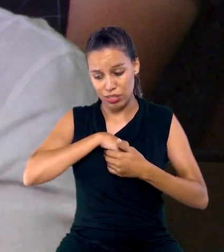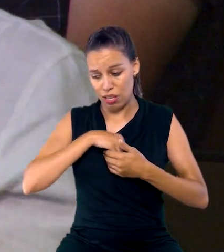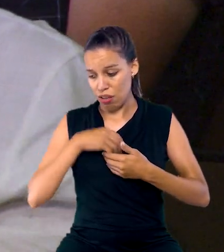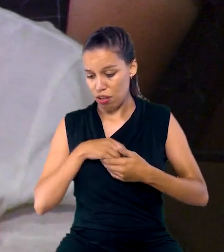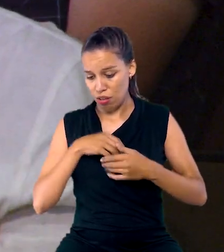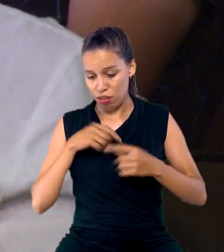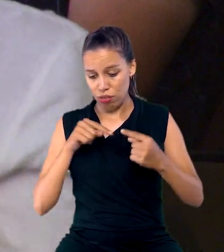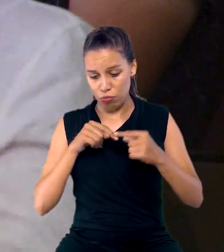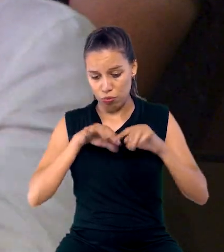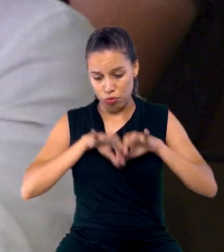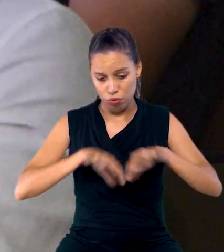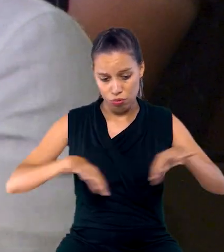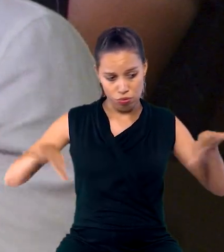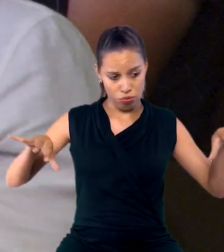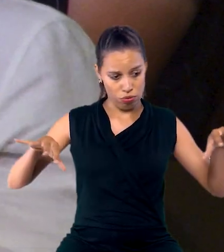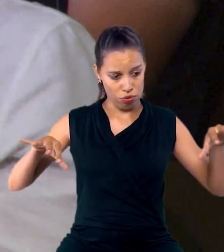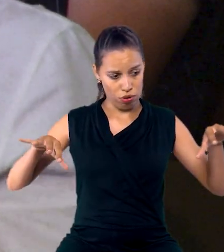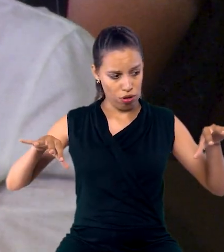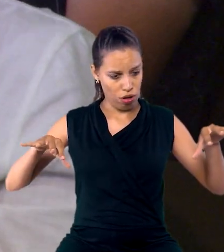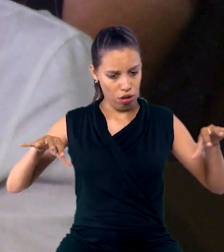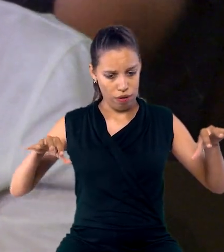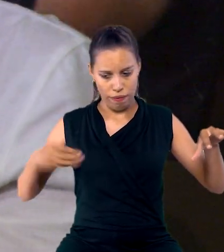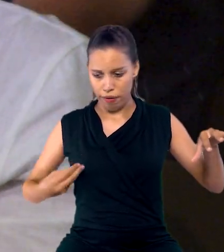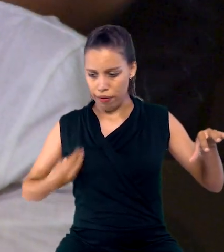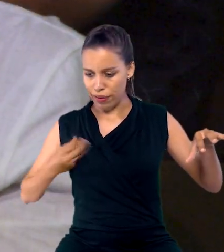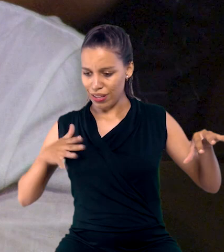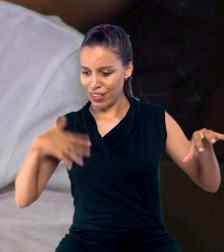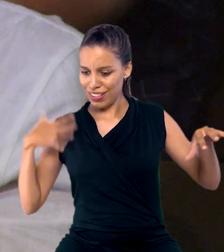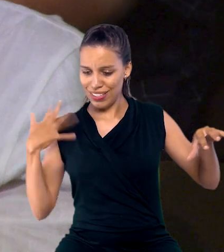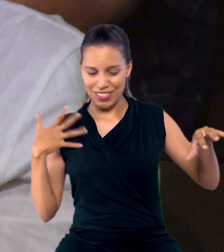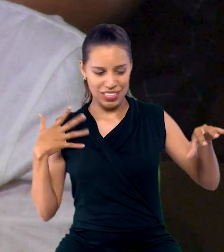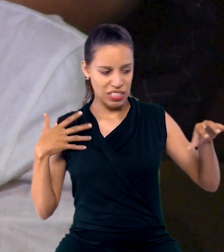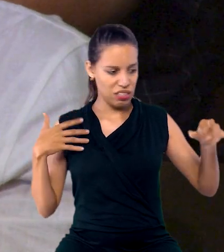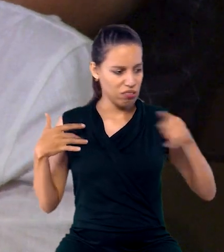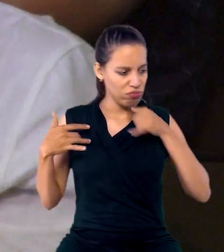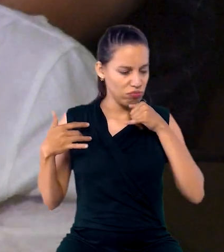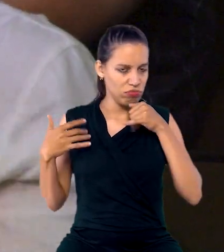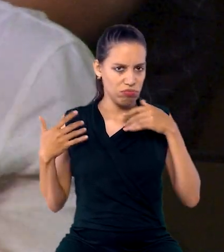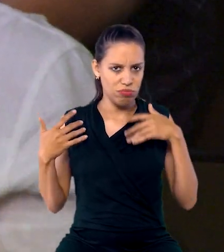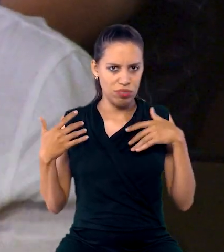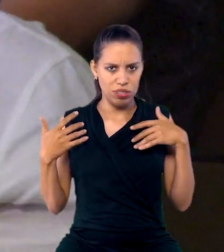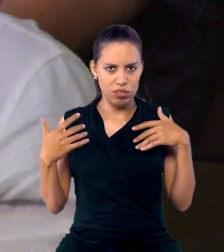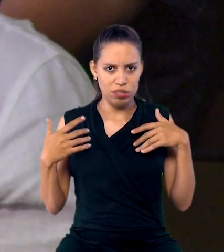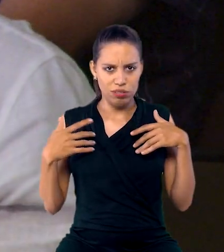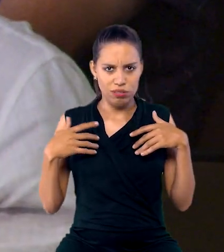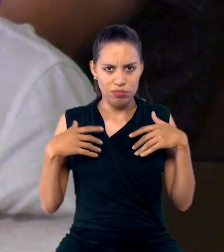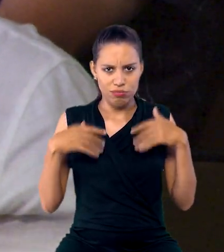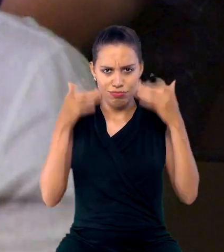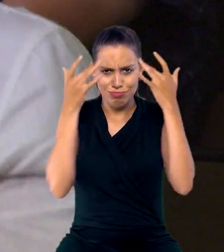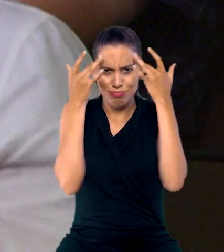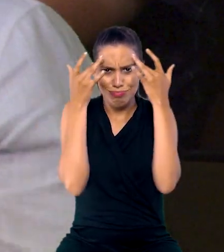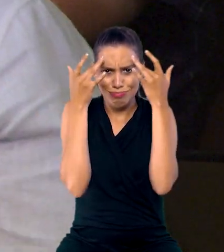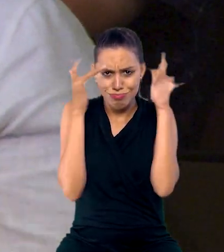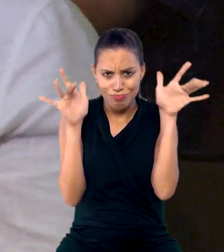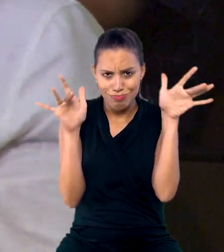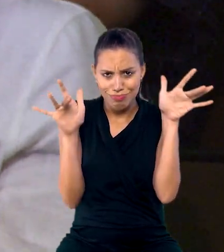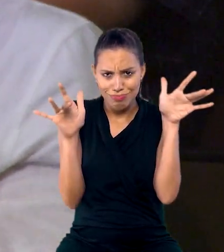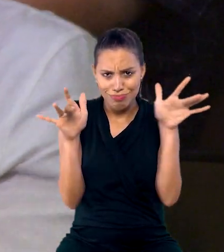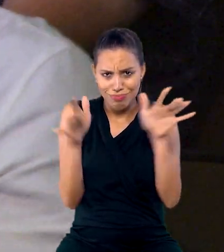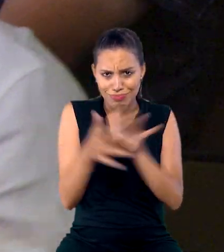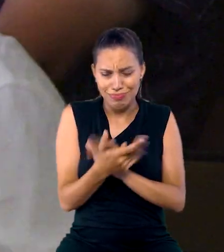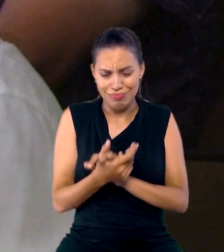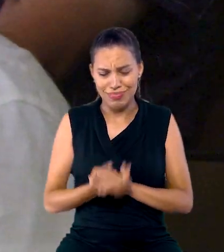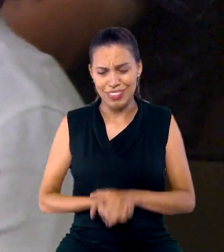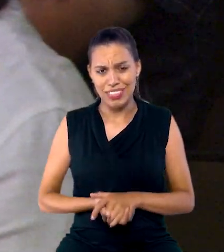fosso entre a alegria e uma atuação mesmo. Sei lá, não sei.